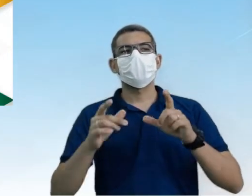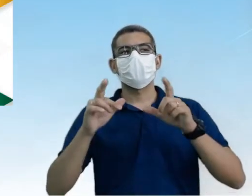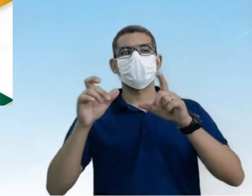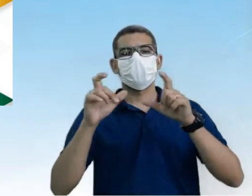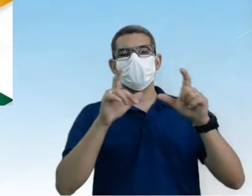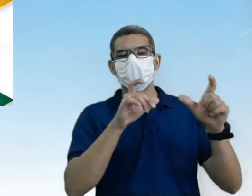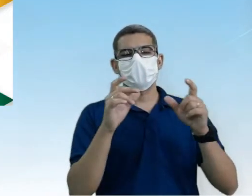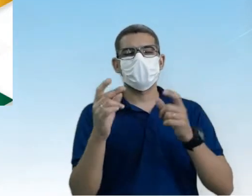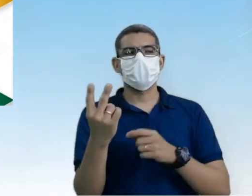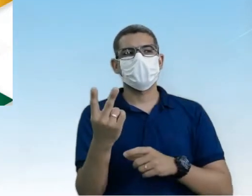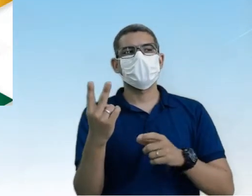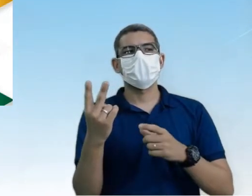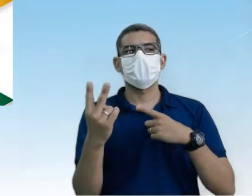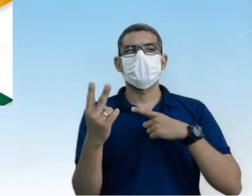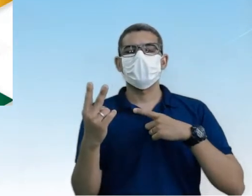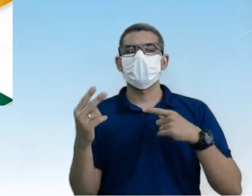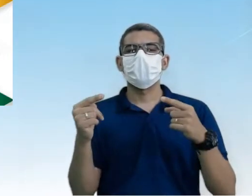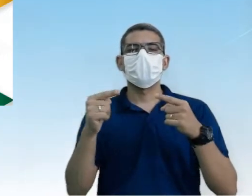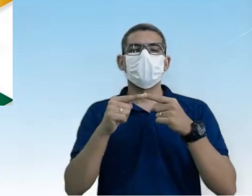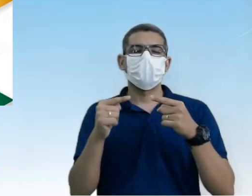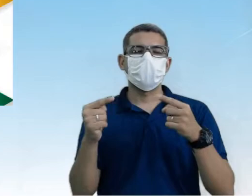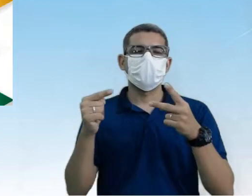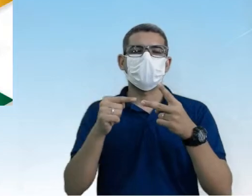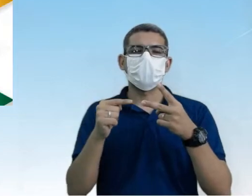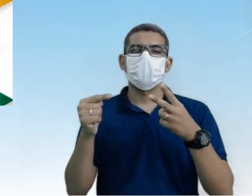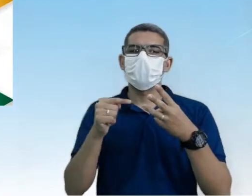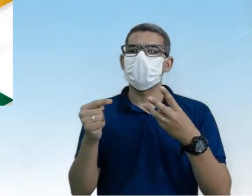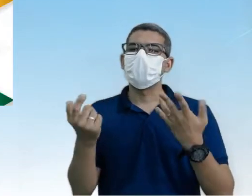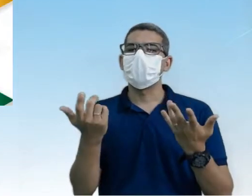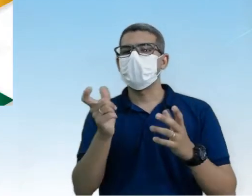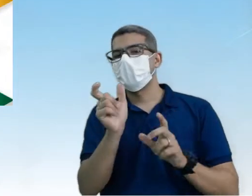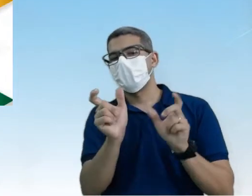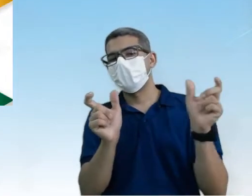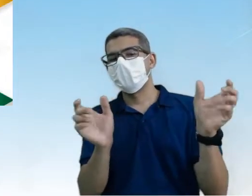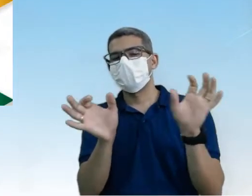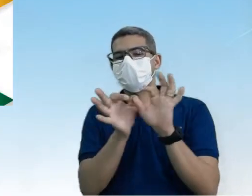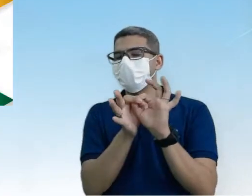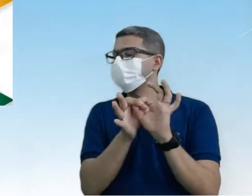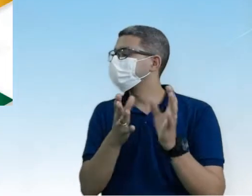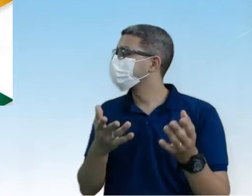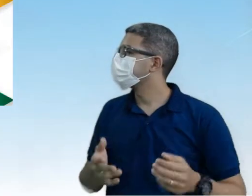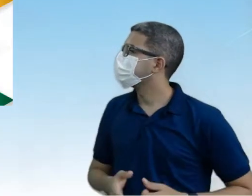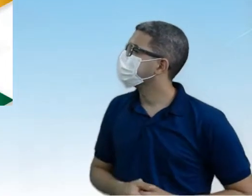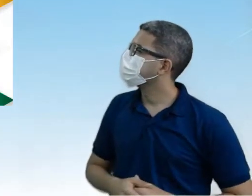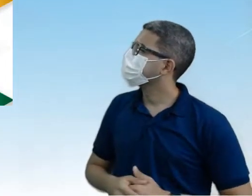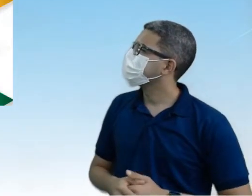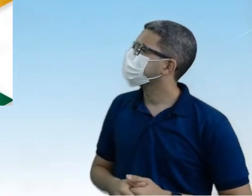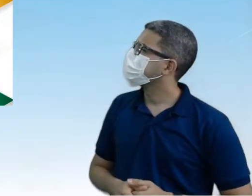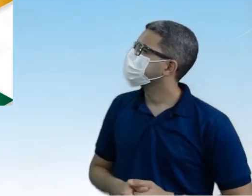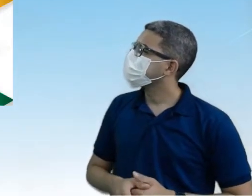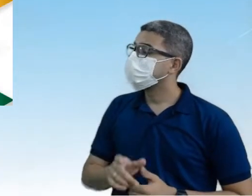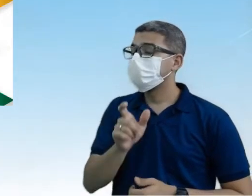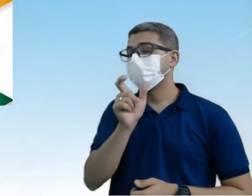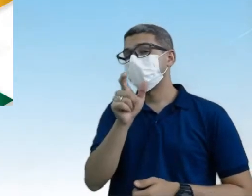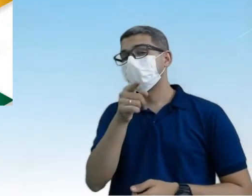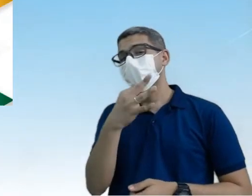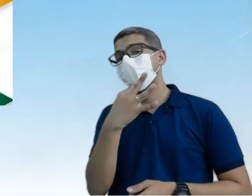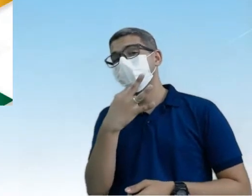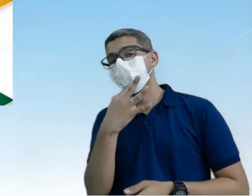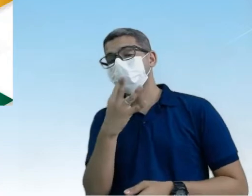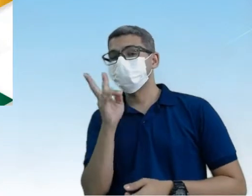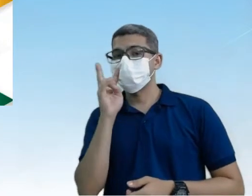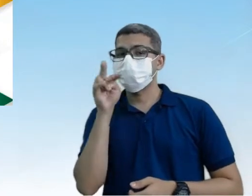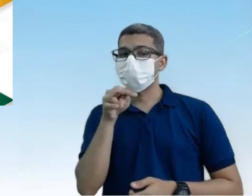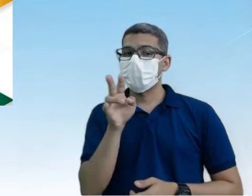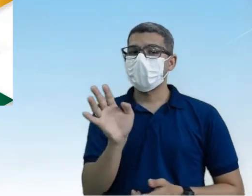em comum, se tem algumas palavras ou uma palavra que você conhece, ou que você já viu, ou